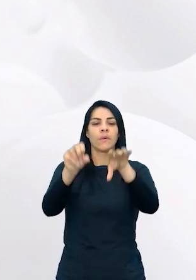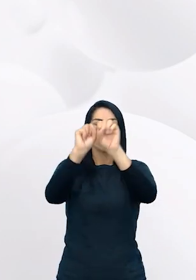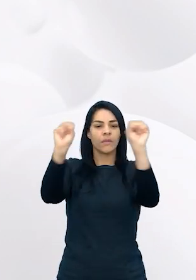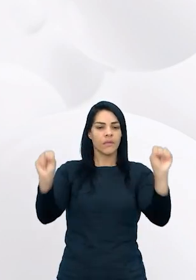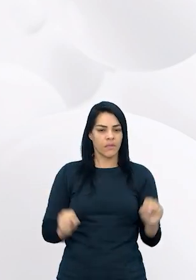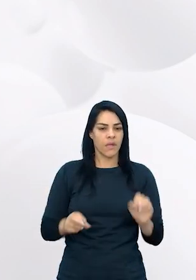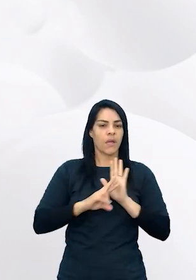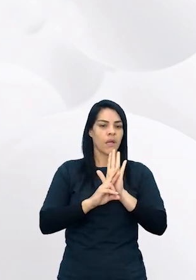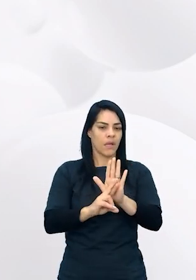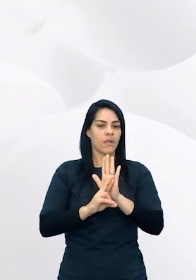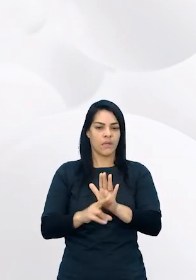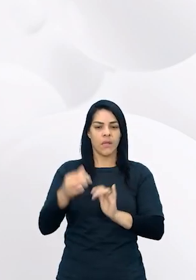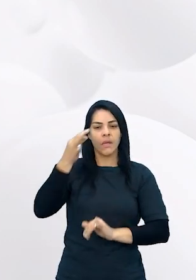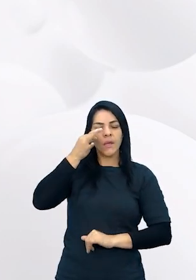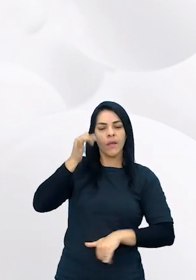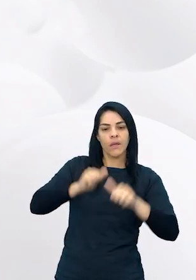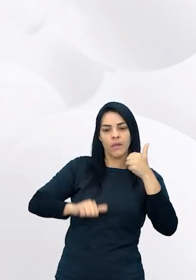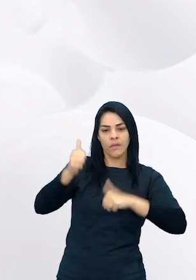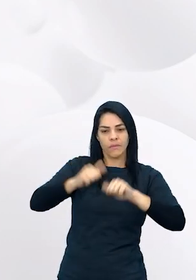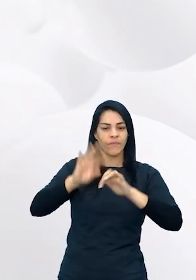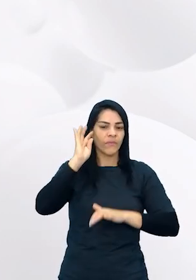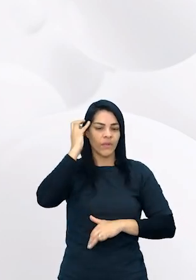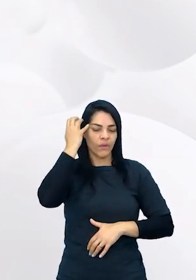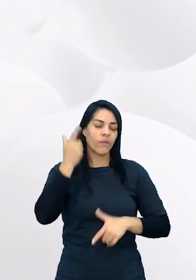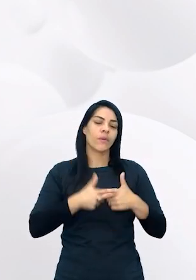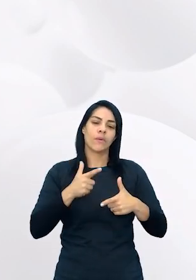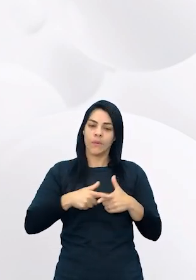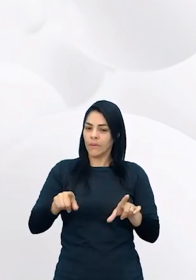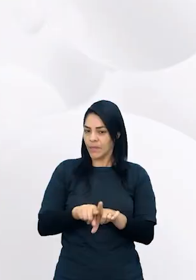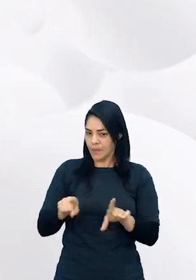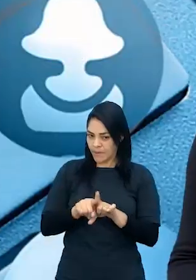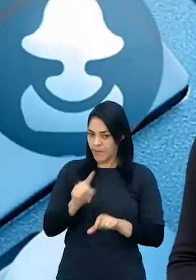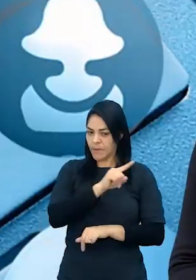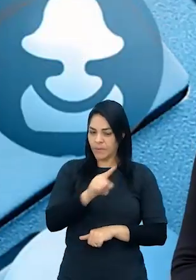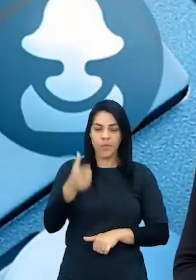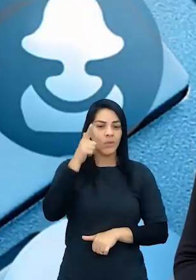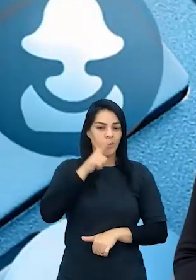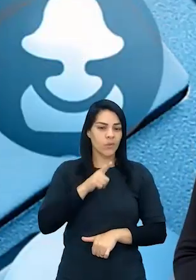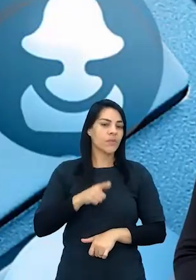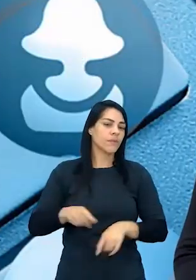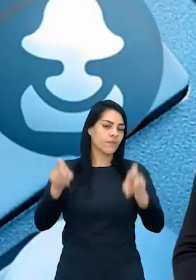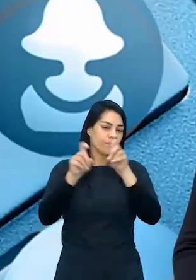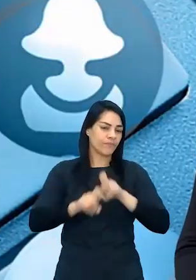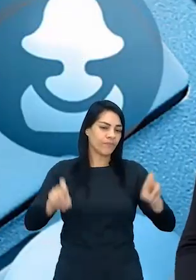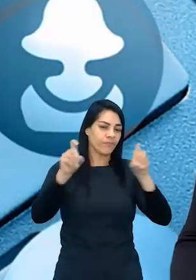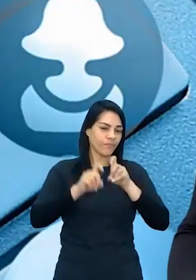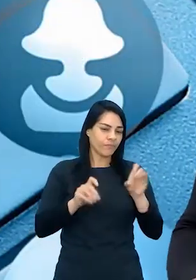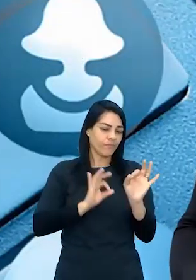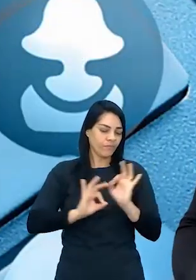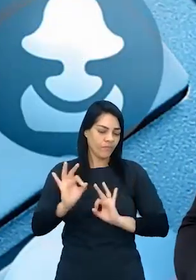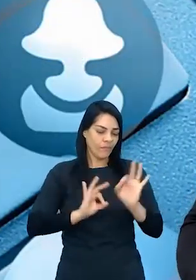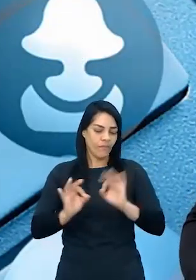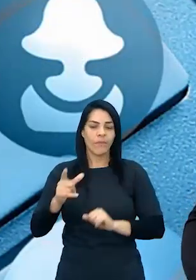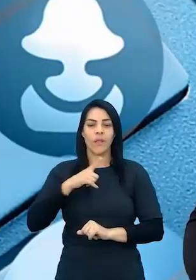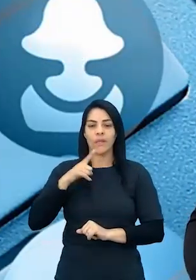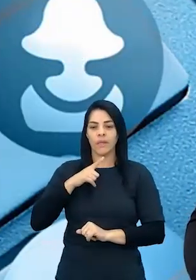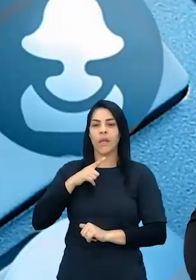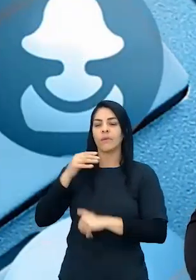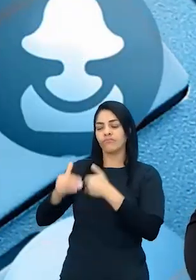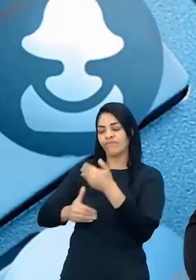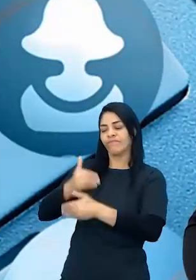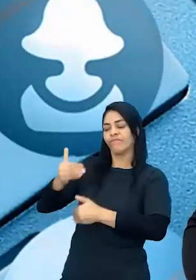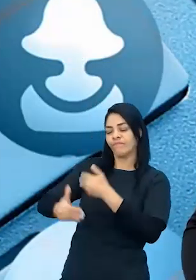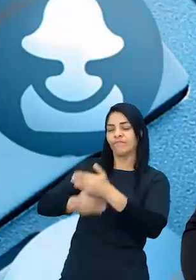sistematizar, representar, analisar e resolver problema. Para você programar um computador, você tem um processo. Então,